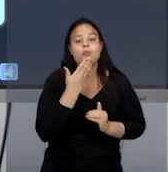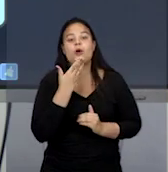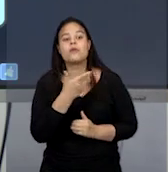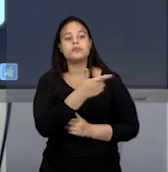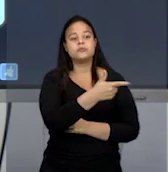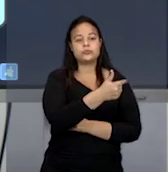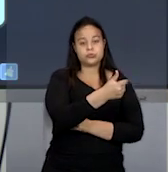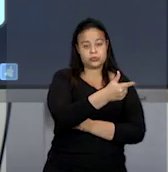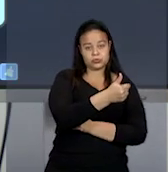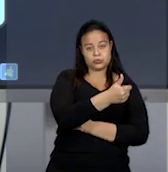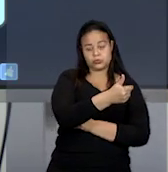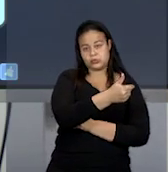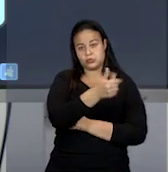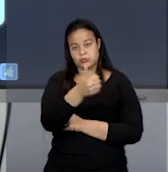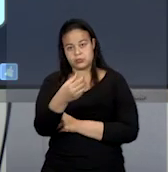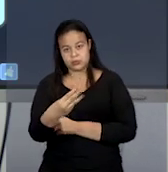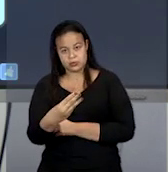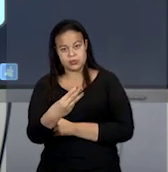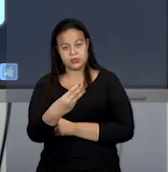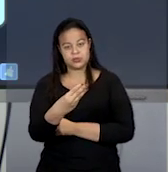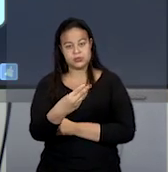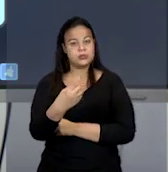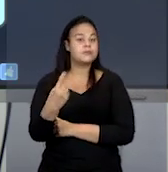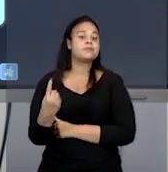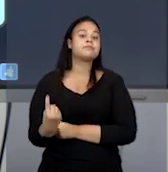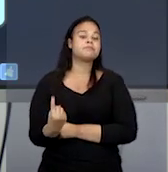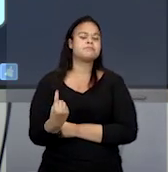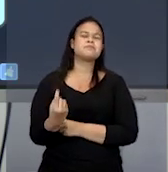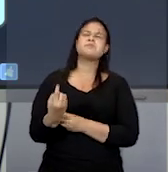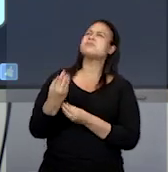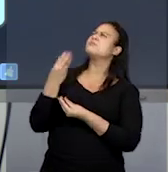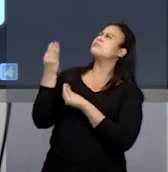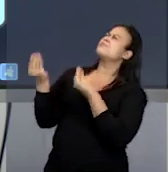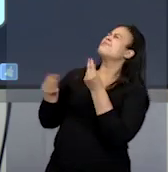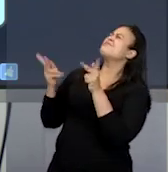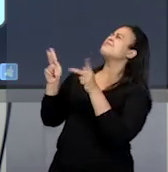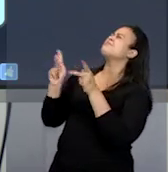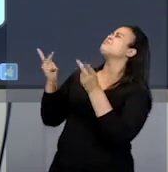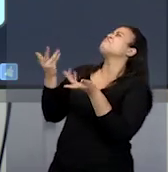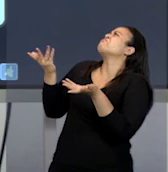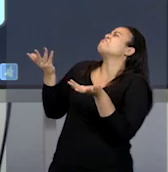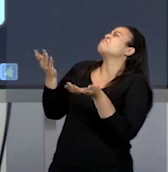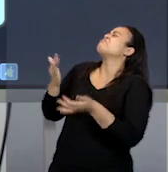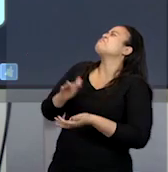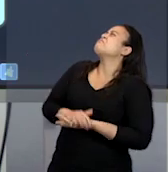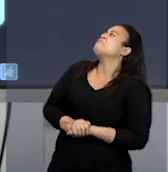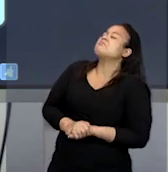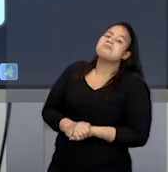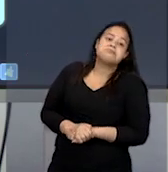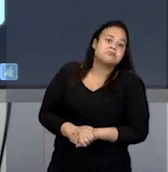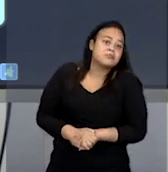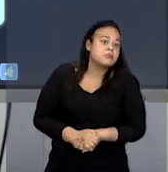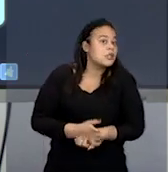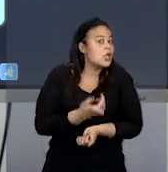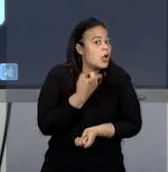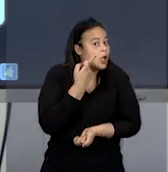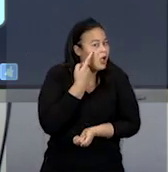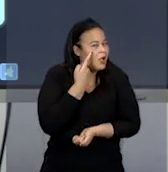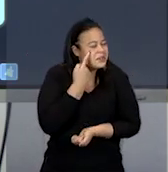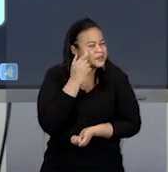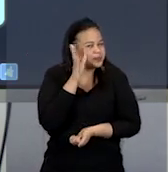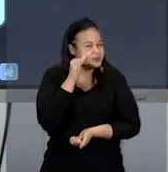12 para 3 para 1. Como assim, Vinícius? 12 para 3 para 1. Olha só que